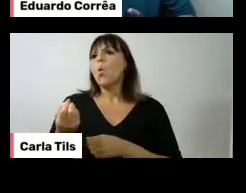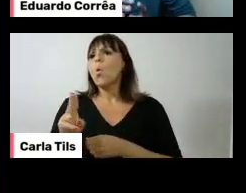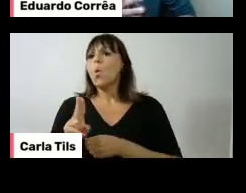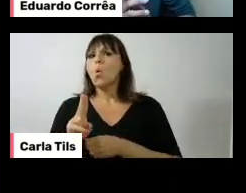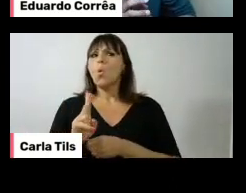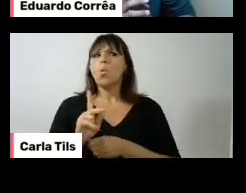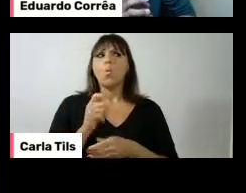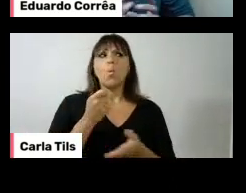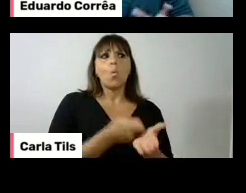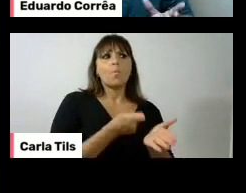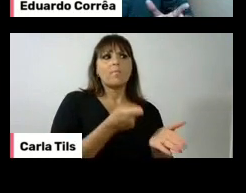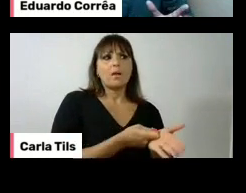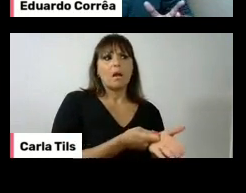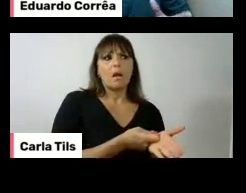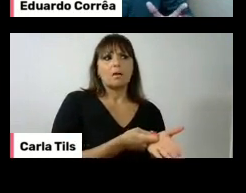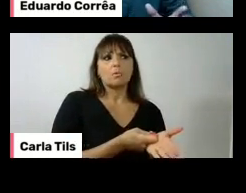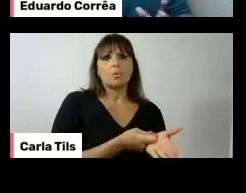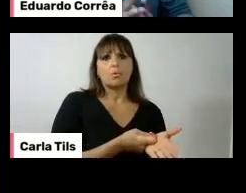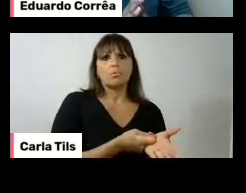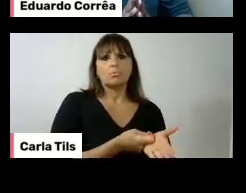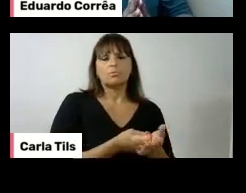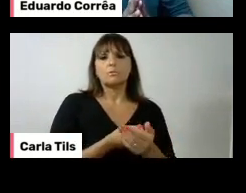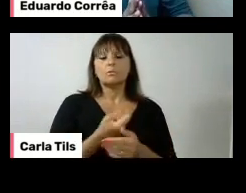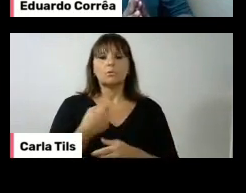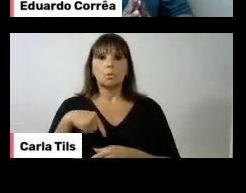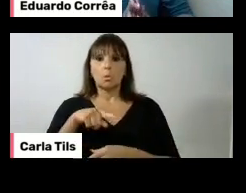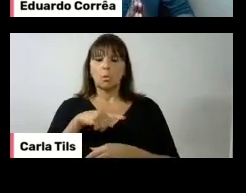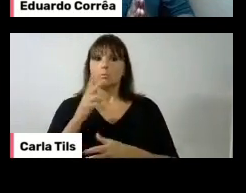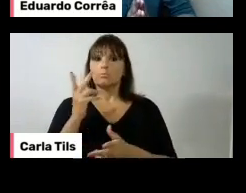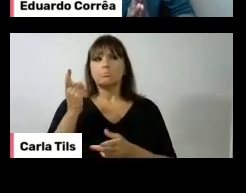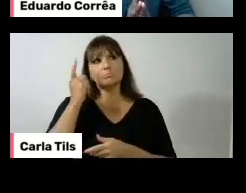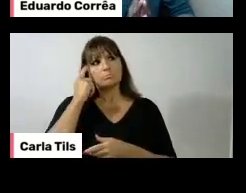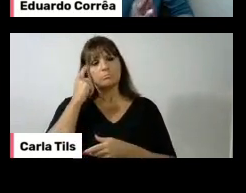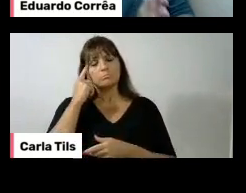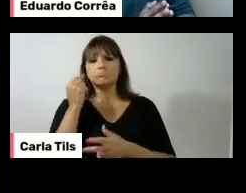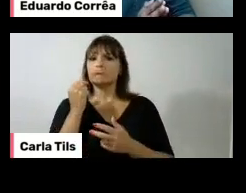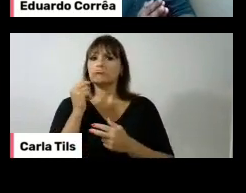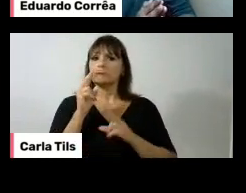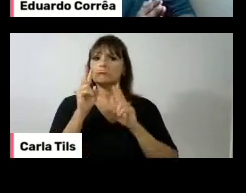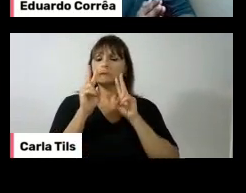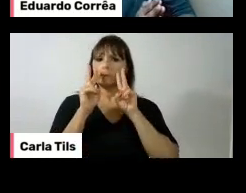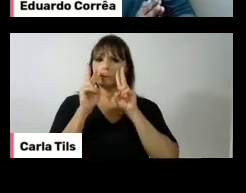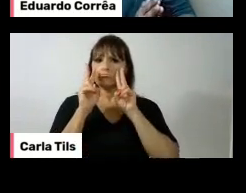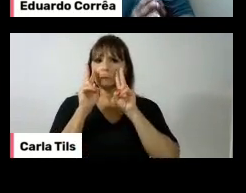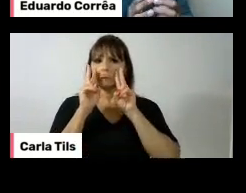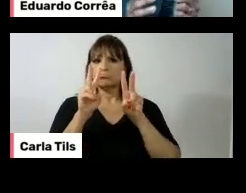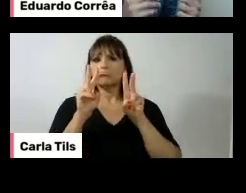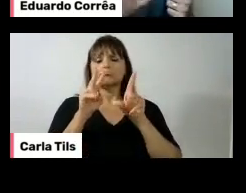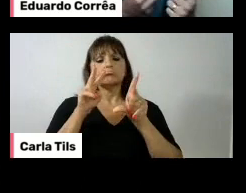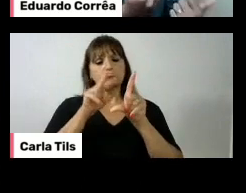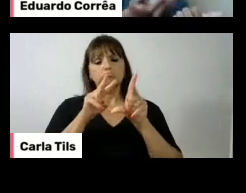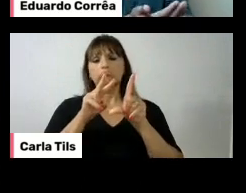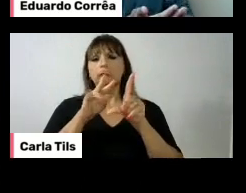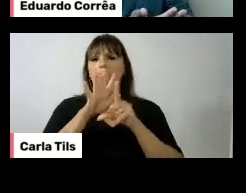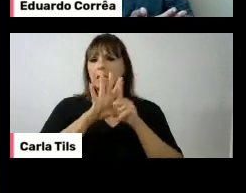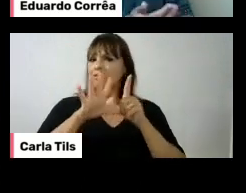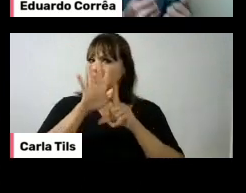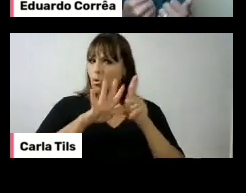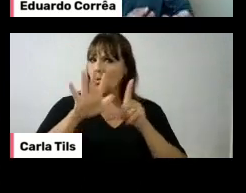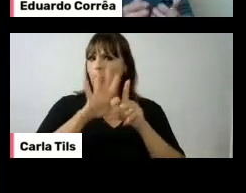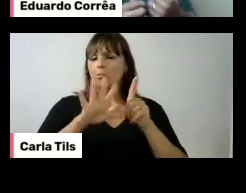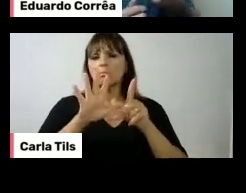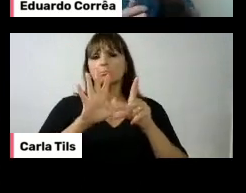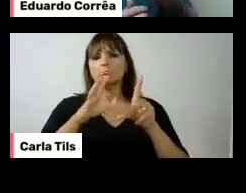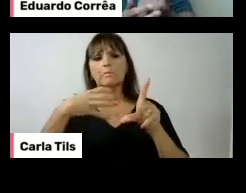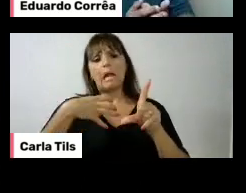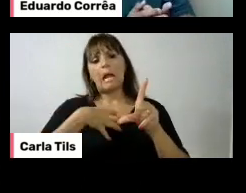nós começarmos a pensar que os nossos usuários, então, eles podem utilizar a nossa plataforma de uma determinada forma,